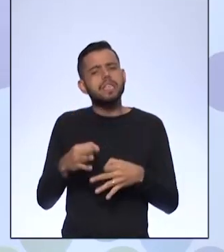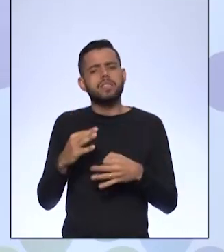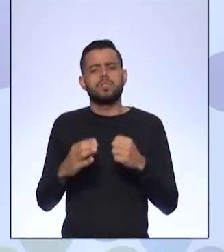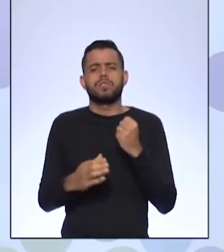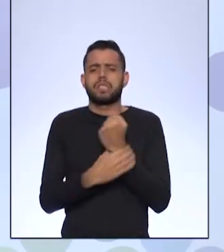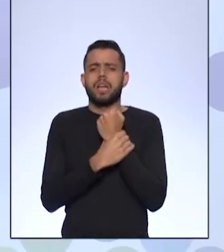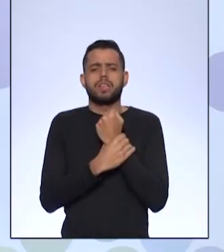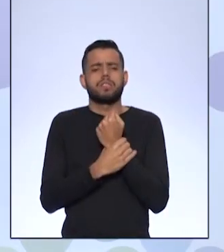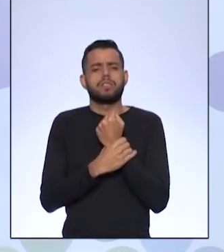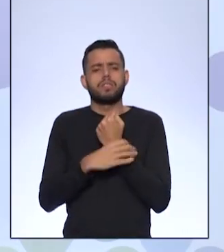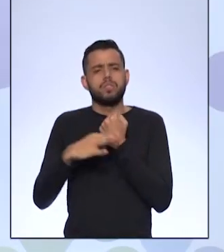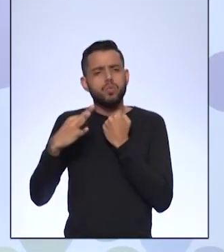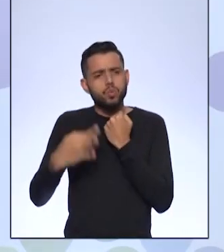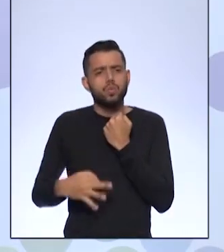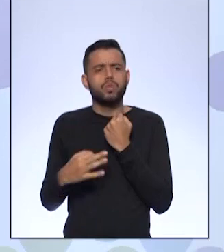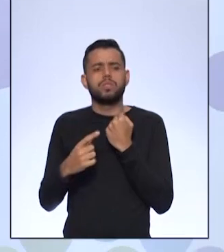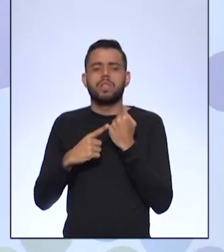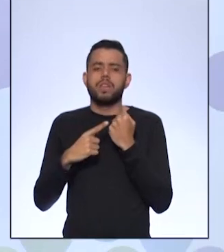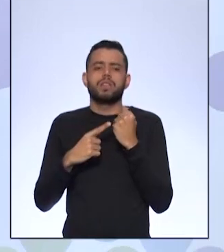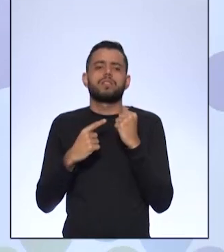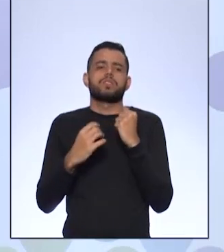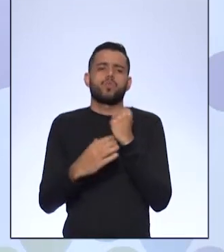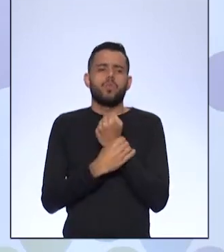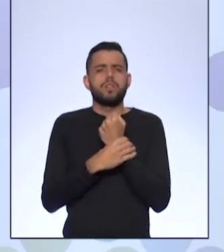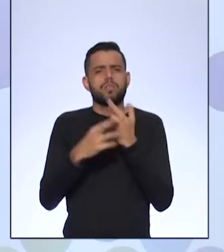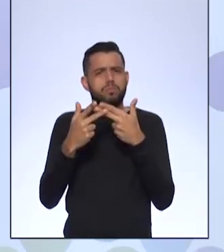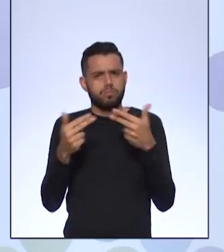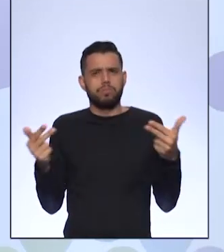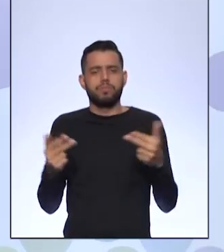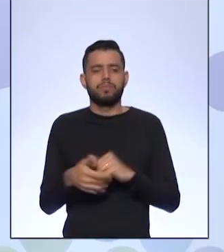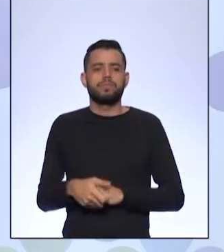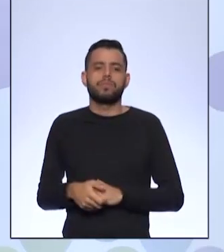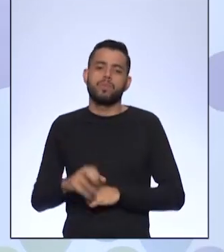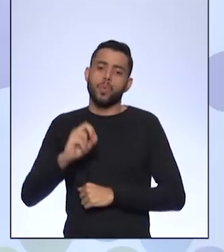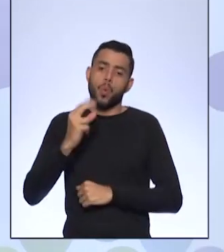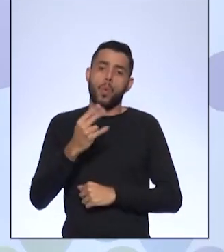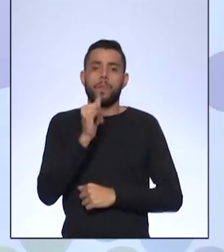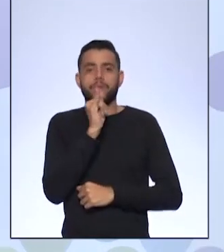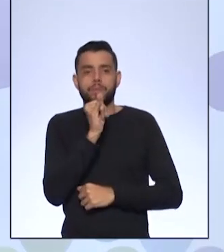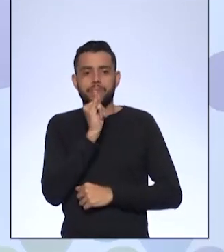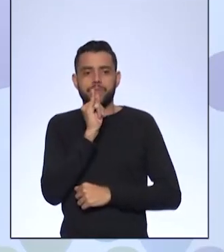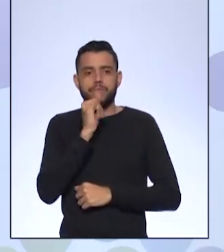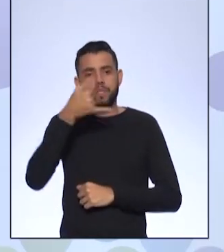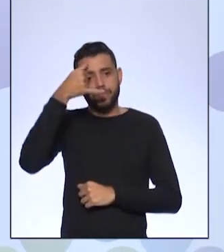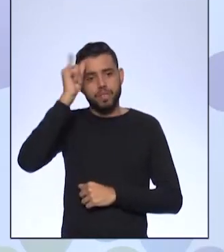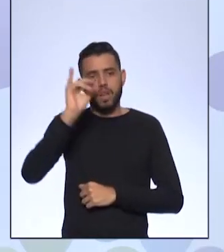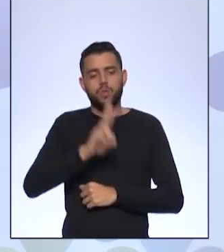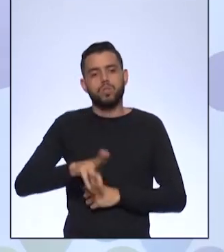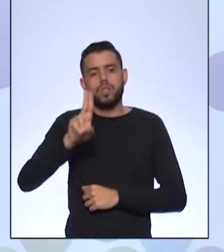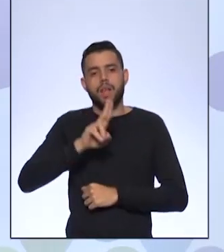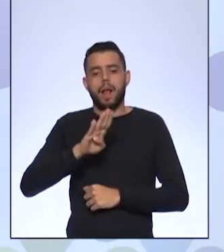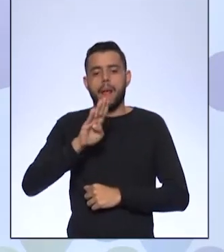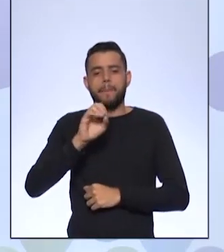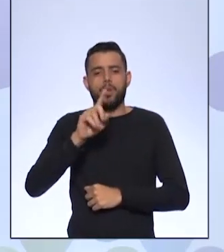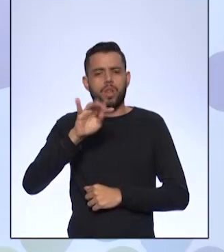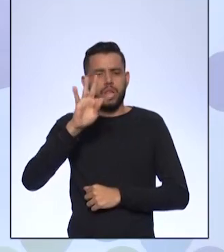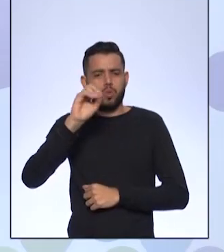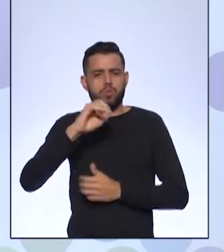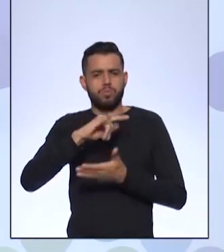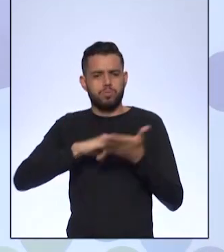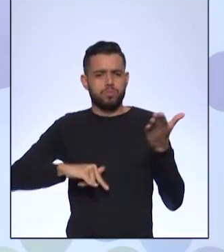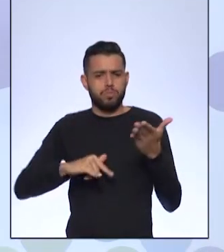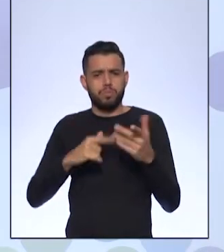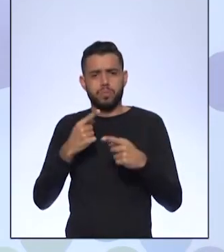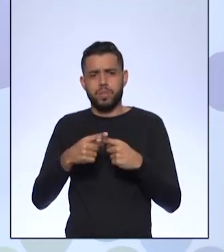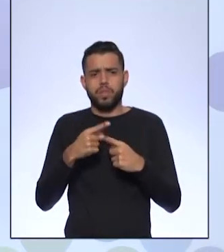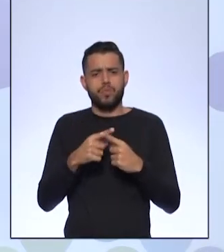seguro, né? Que ele tenha lá os selos de segurança e tudo mais. Ou, por exemplo, evitar aí usar boletos, porque aí no boleto não tem informação sua, tem